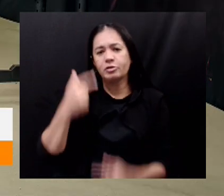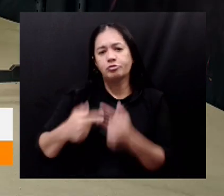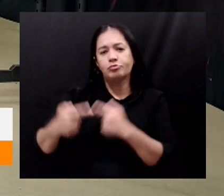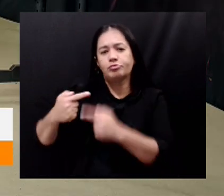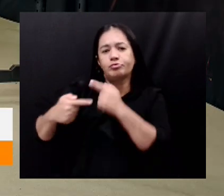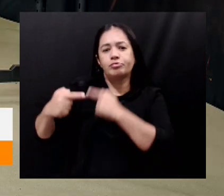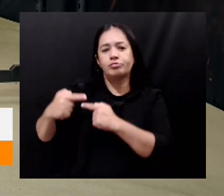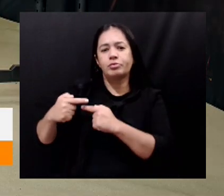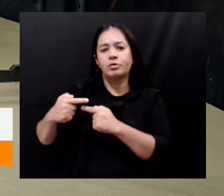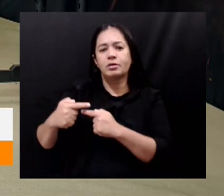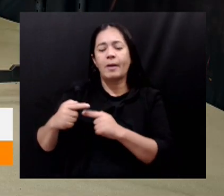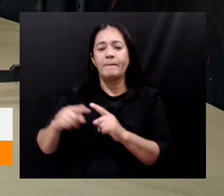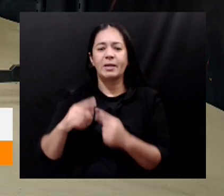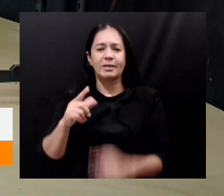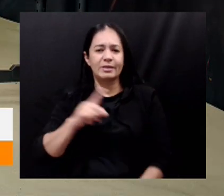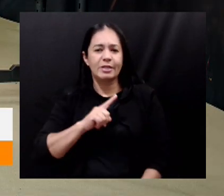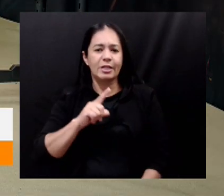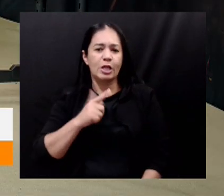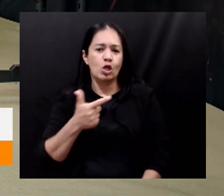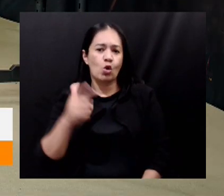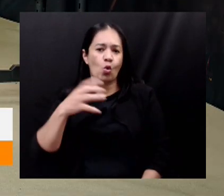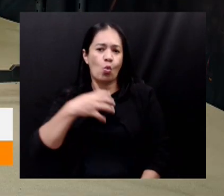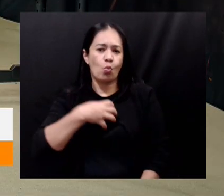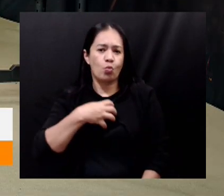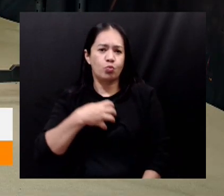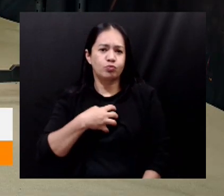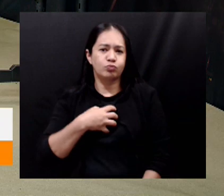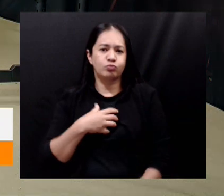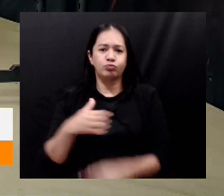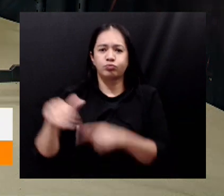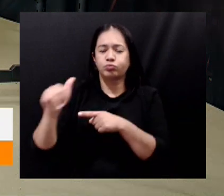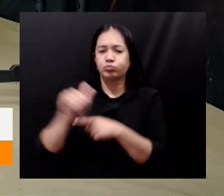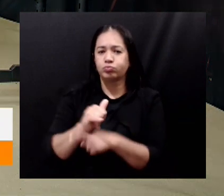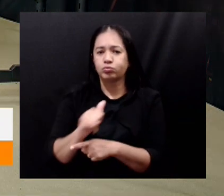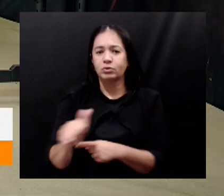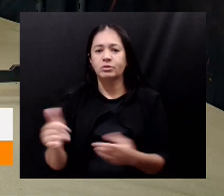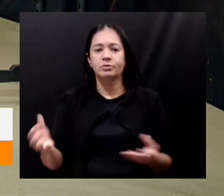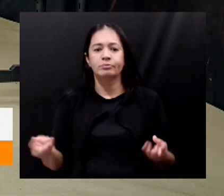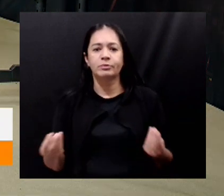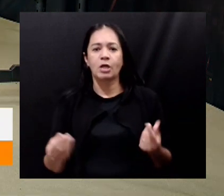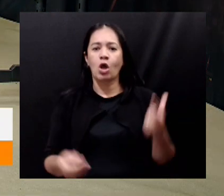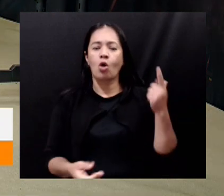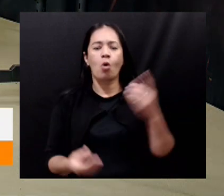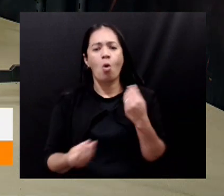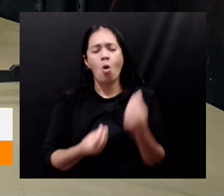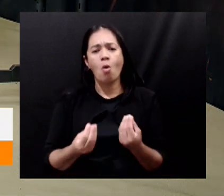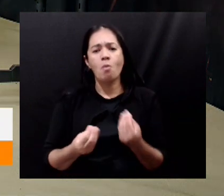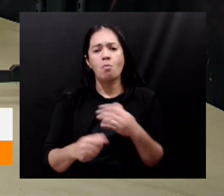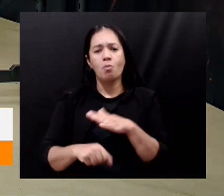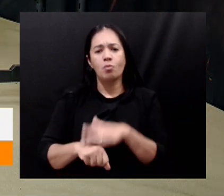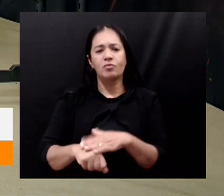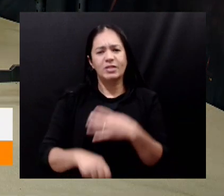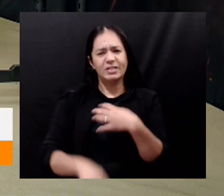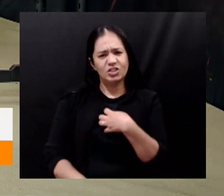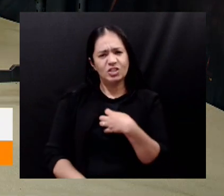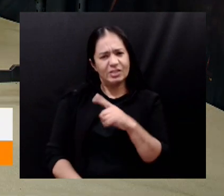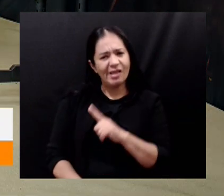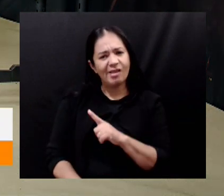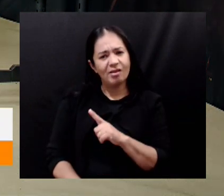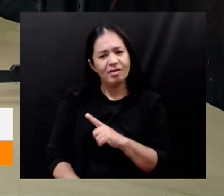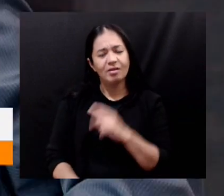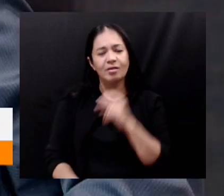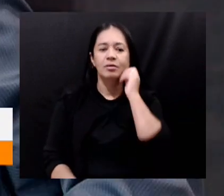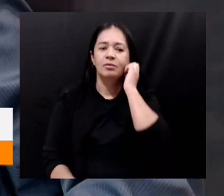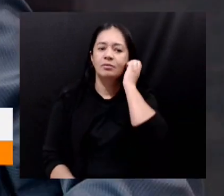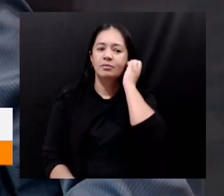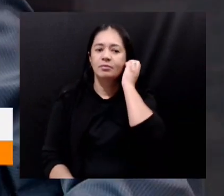outra forma, né, não tem pai, não tem avô, como é que faz? Tem essa forma, não tem? Teria, você